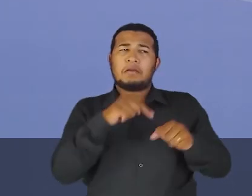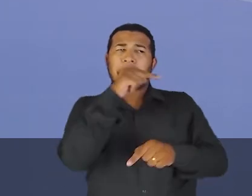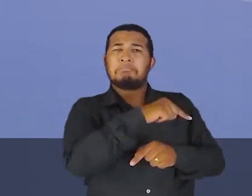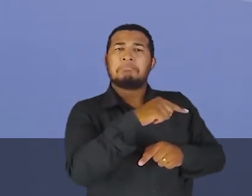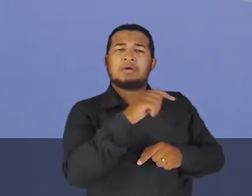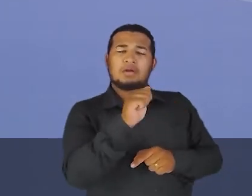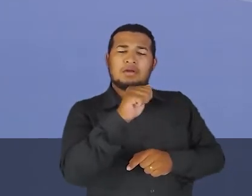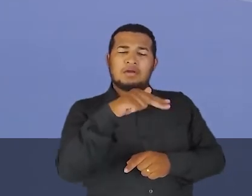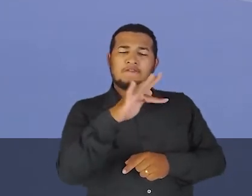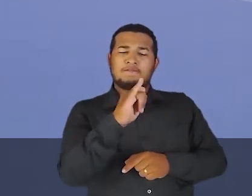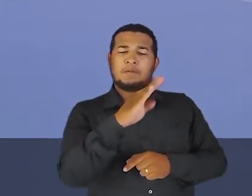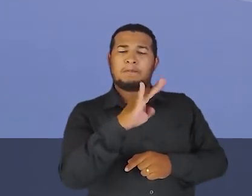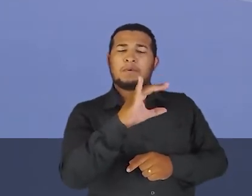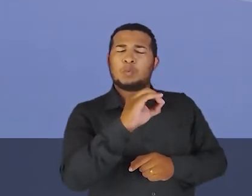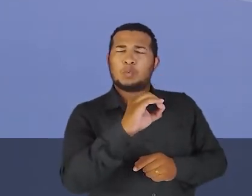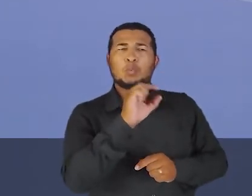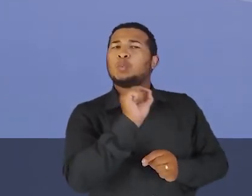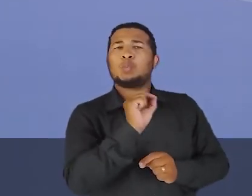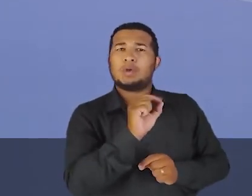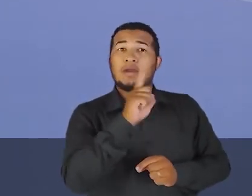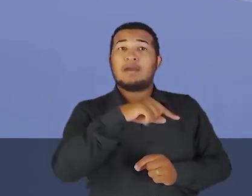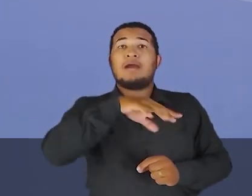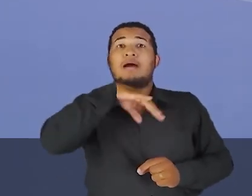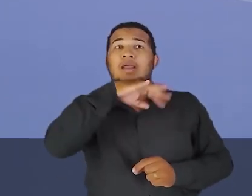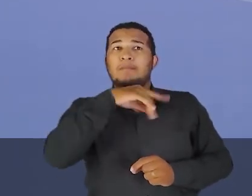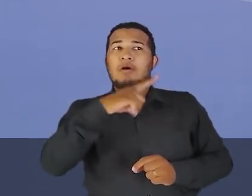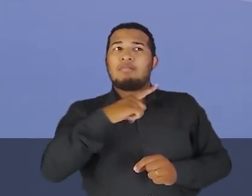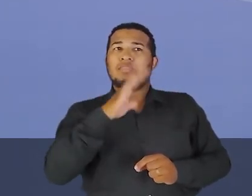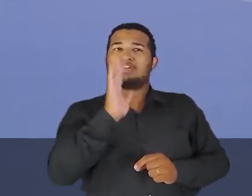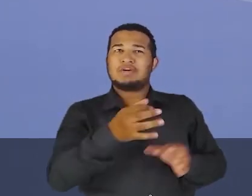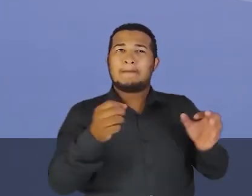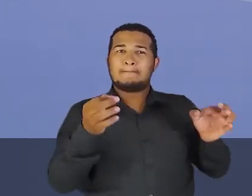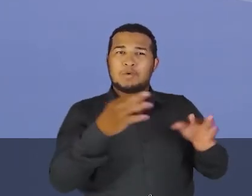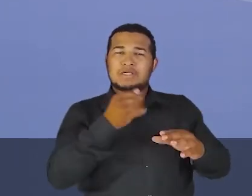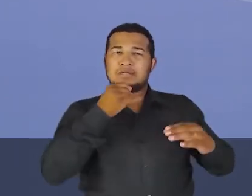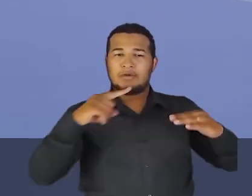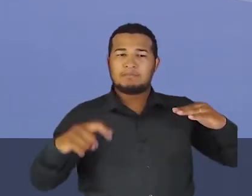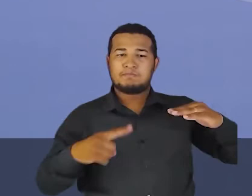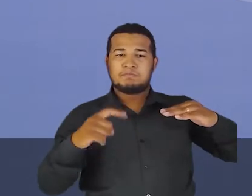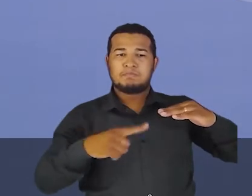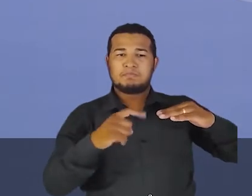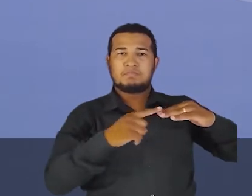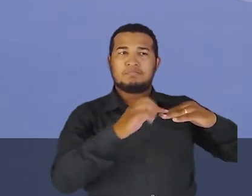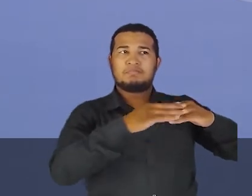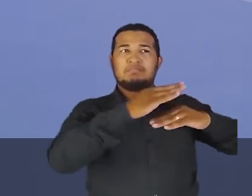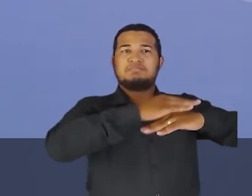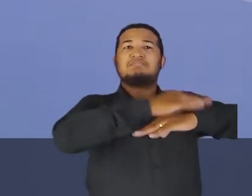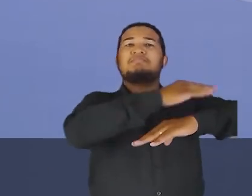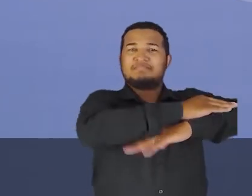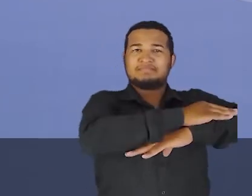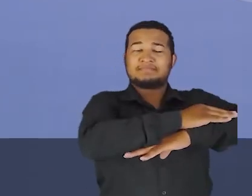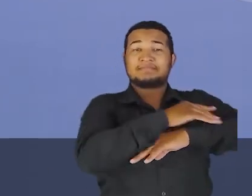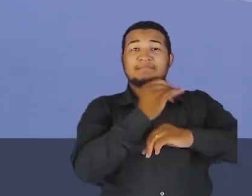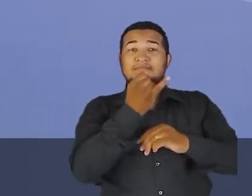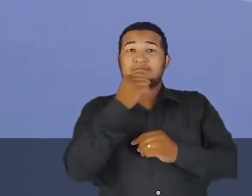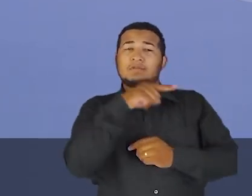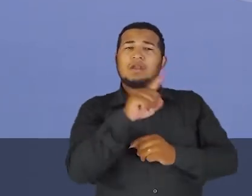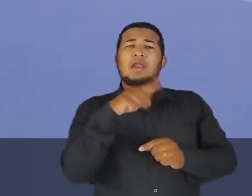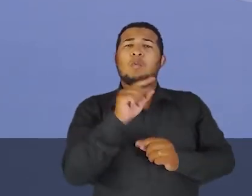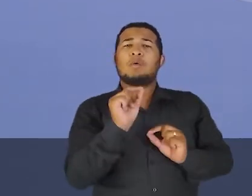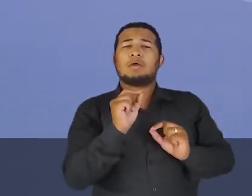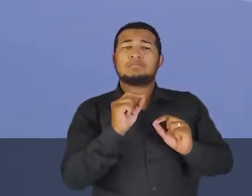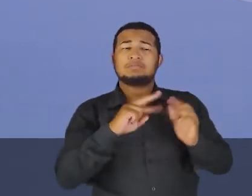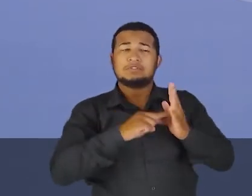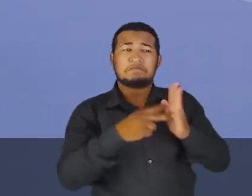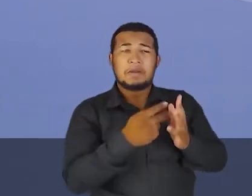professor? Lembra que nos anfíbios, né, que são animais que nascem girinos, ou seja, nascem larvas, como é o caso do sapo, esse saco vitelínico é pouco